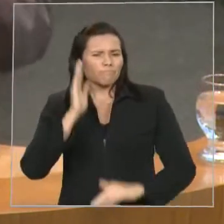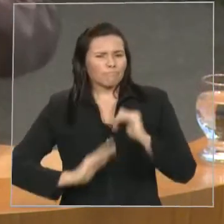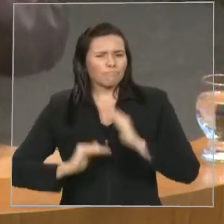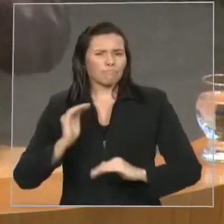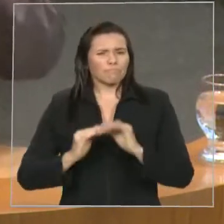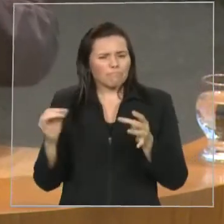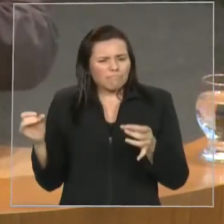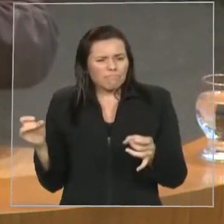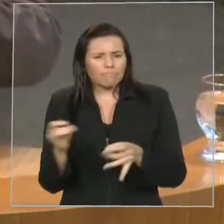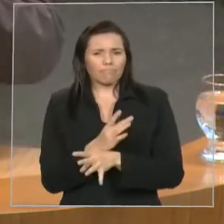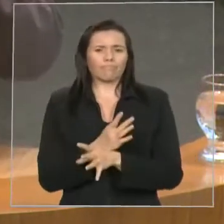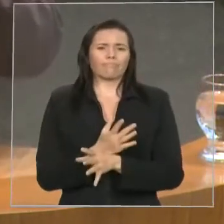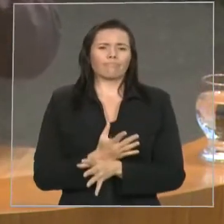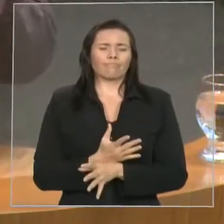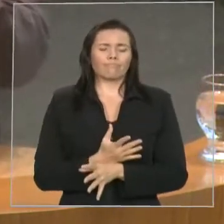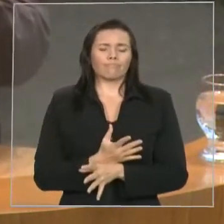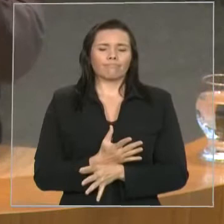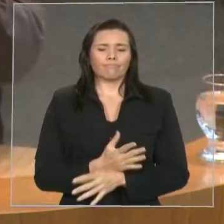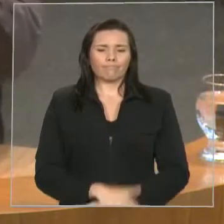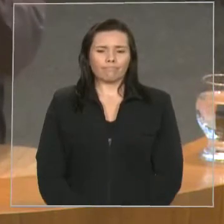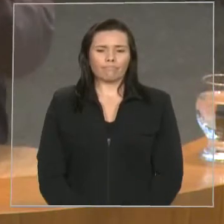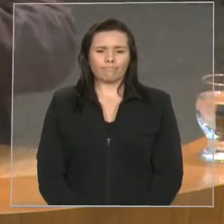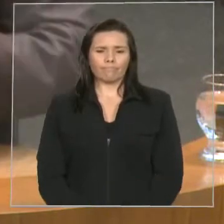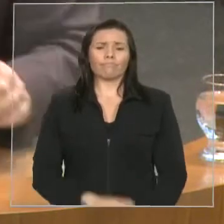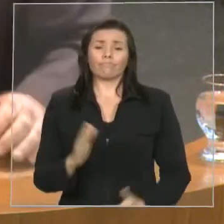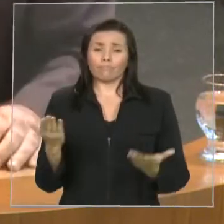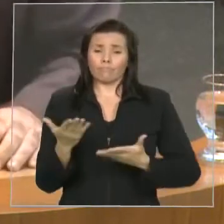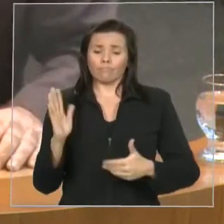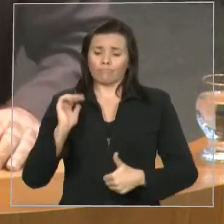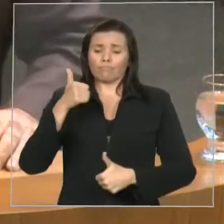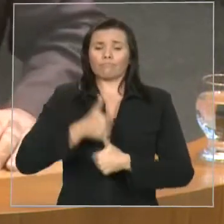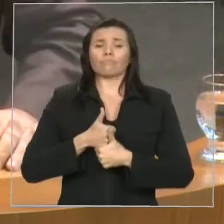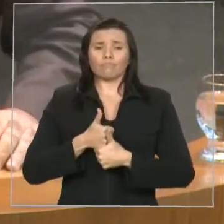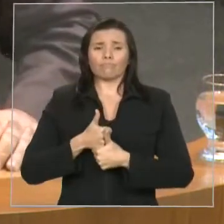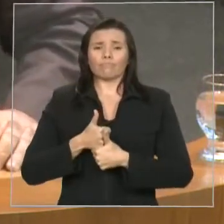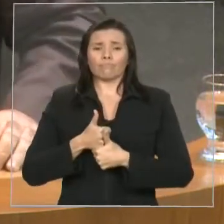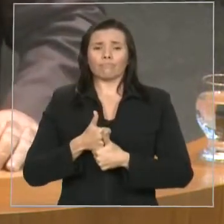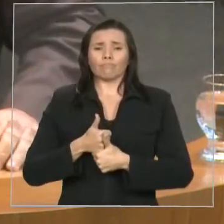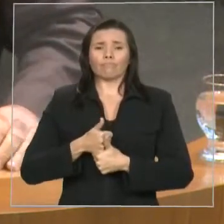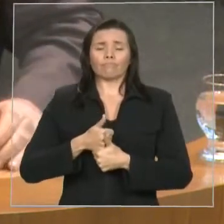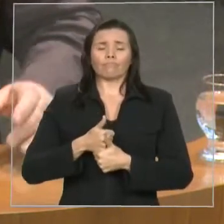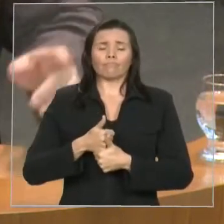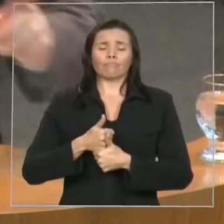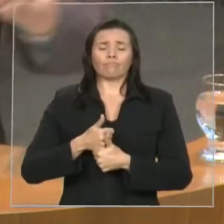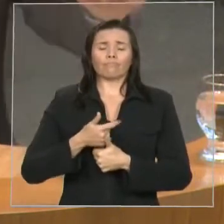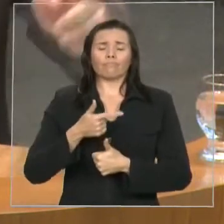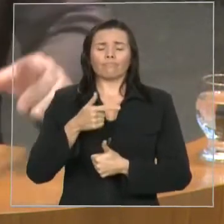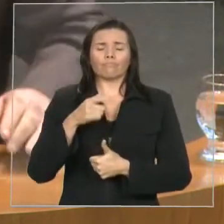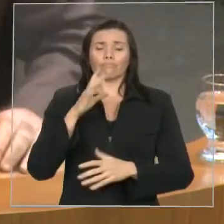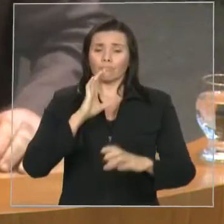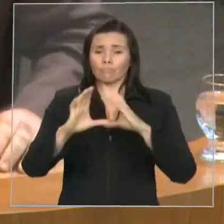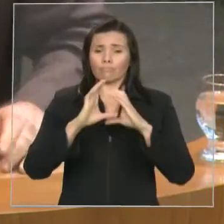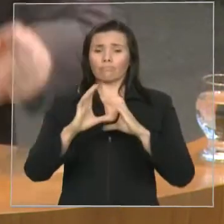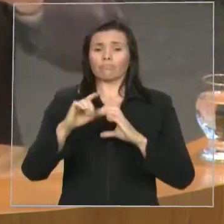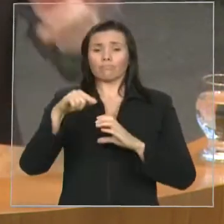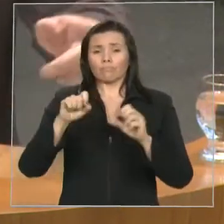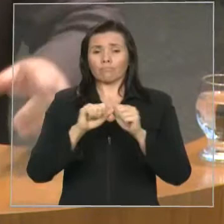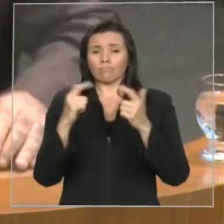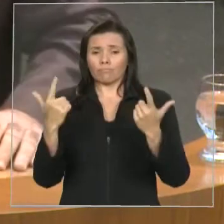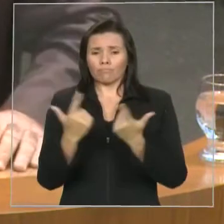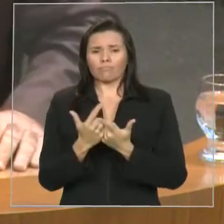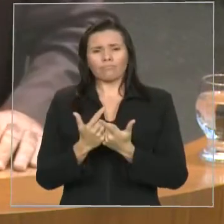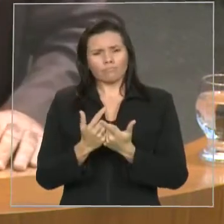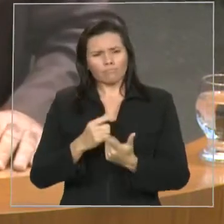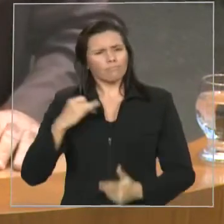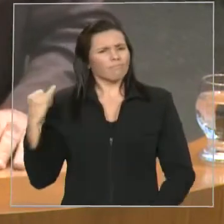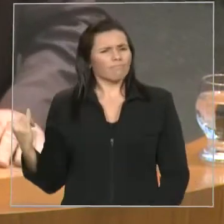para assumir o comando deste complexo de comunicação, que é muito importante para todos nós, para o